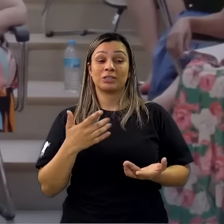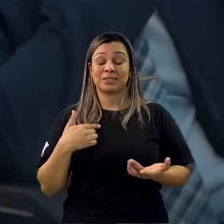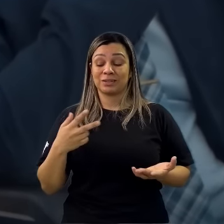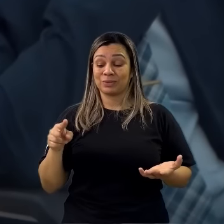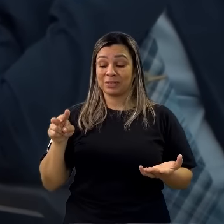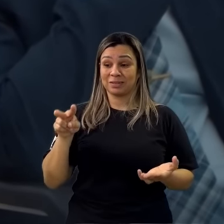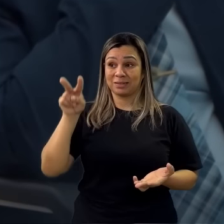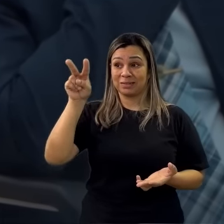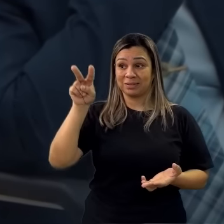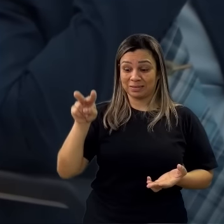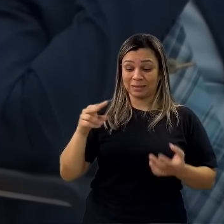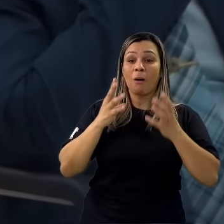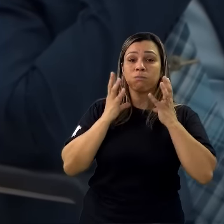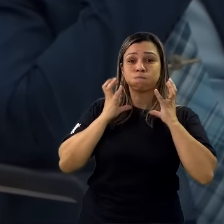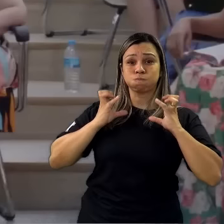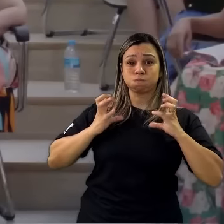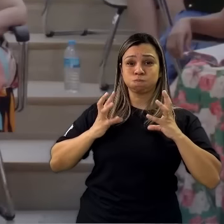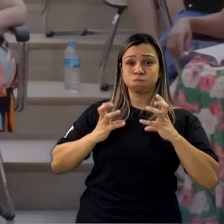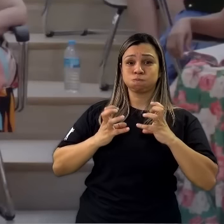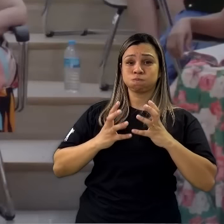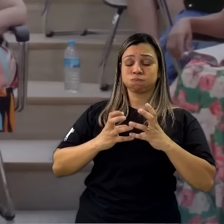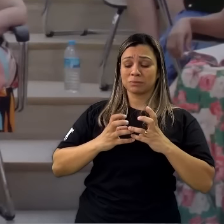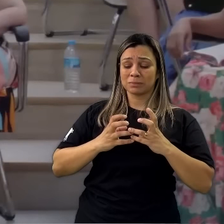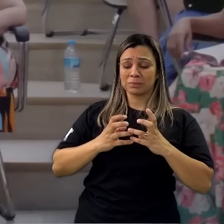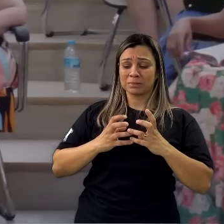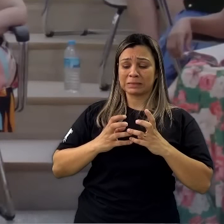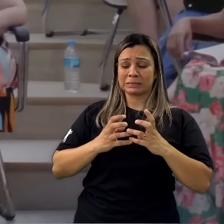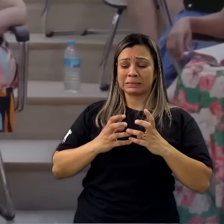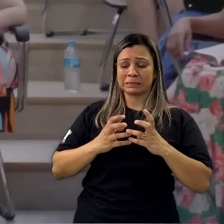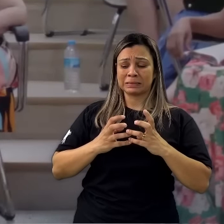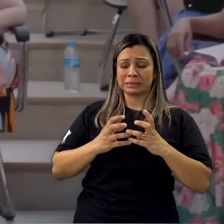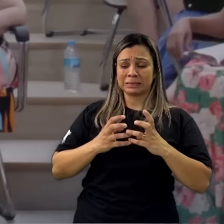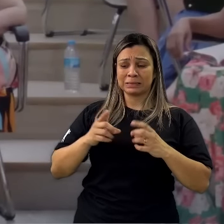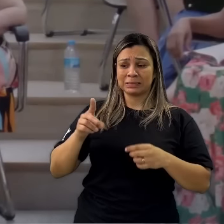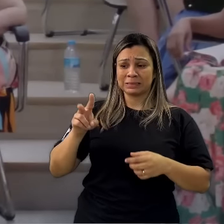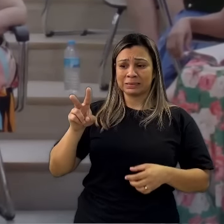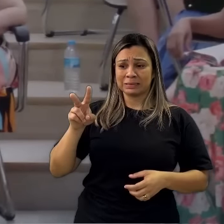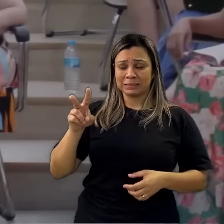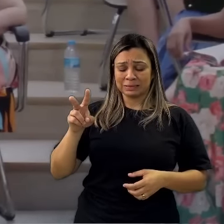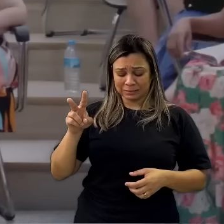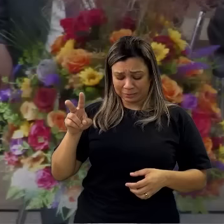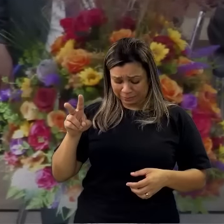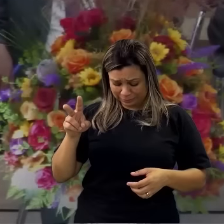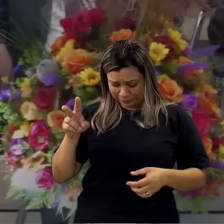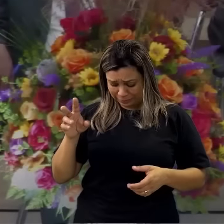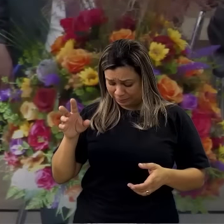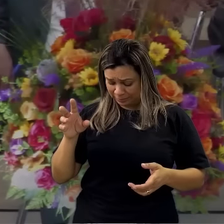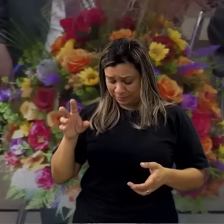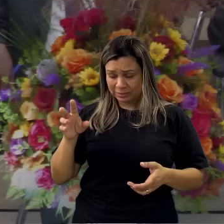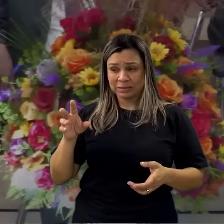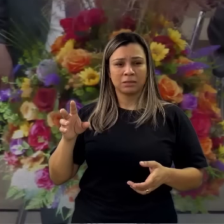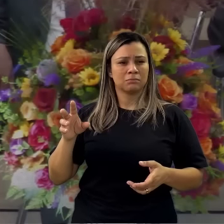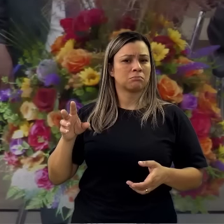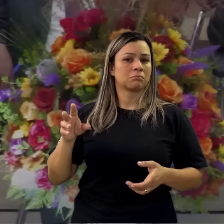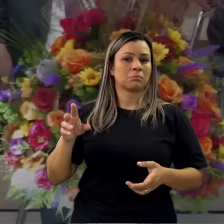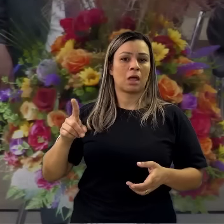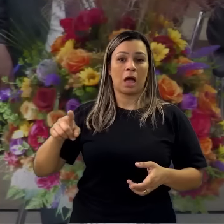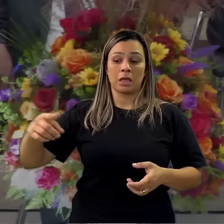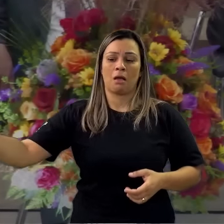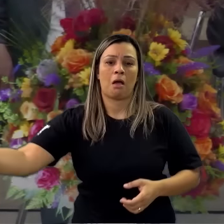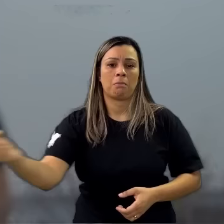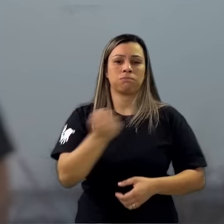eu olhei para barba dele e vi minha camiseta falei o seu João ele não ele não exitou ele se lançou e veio eu peguei ele